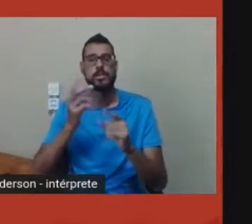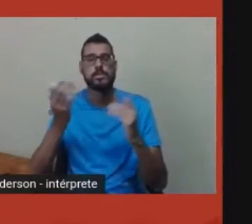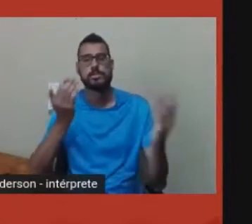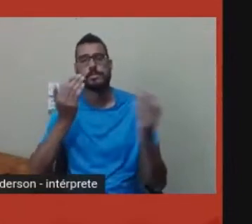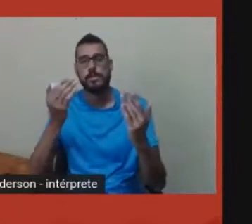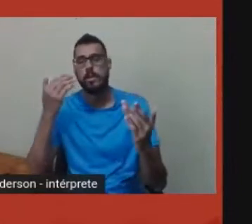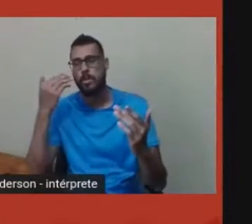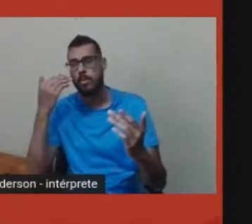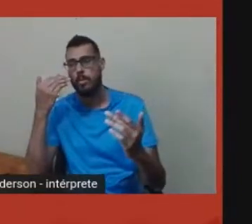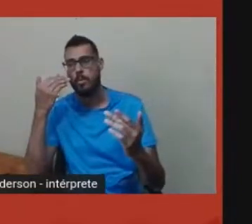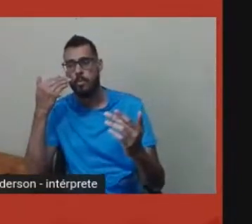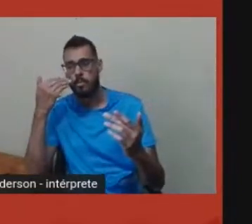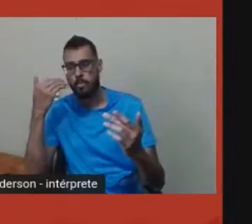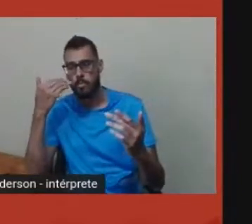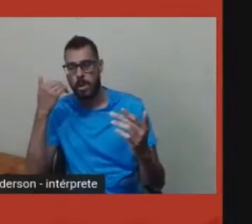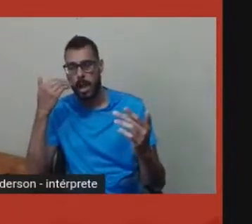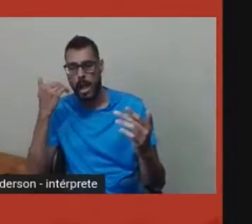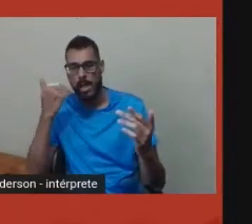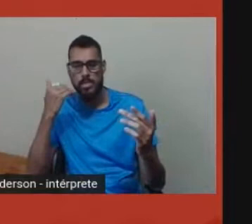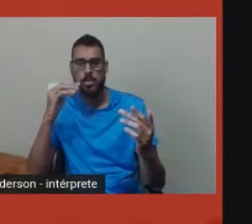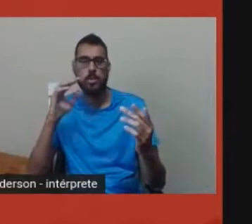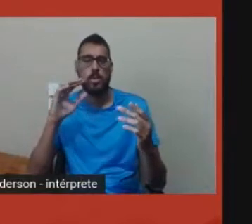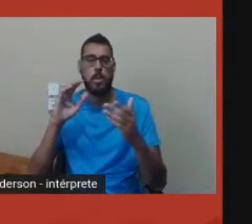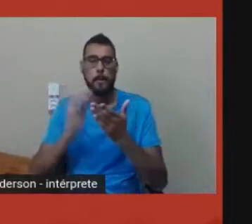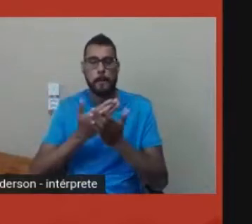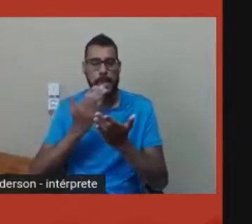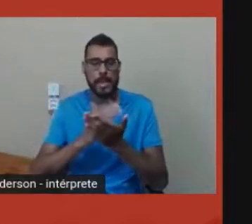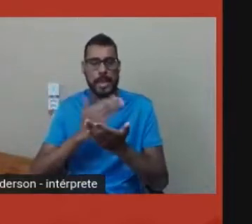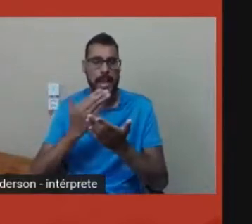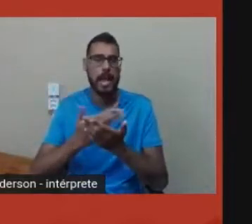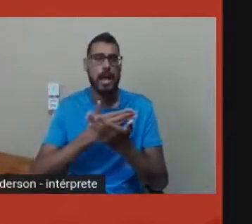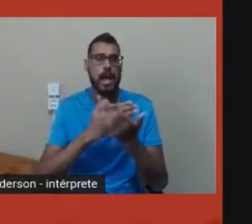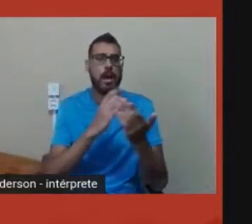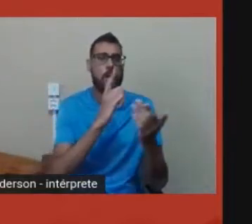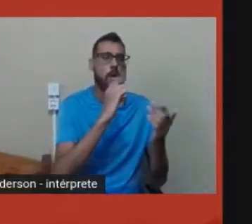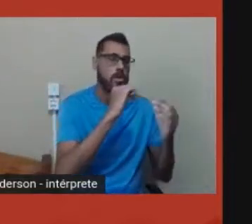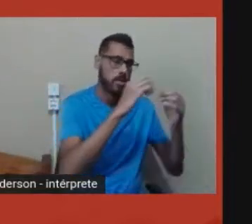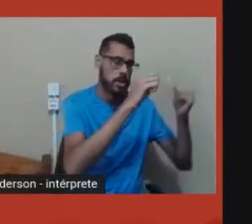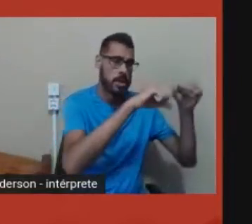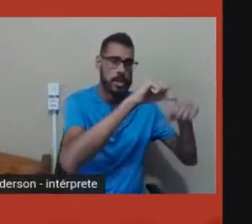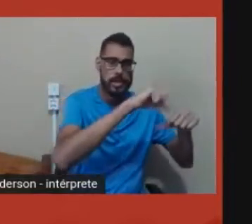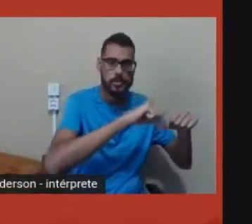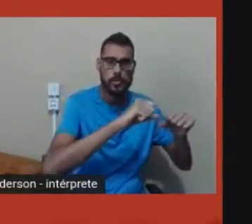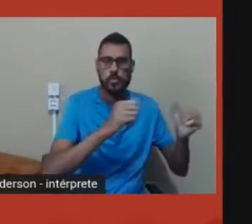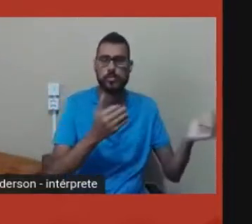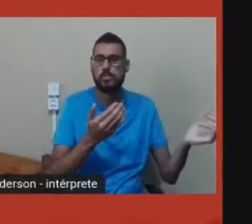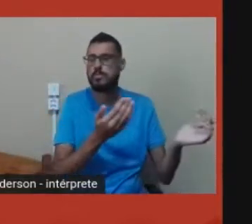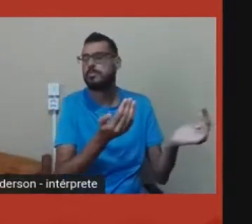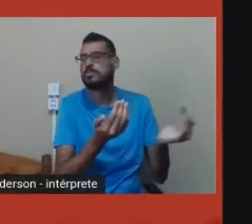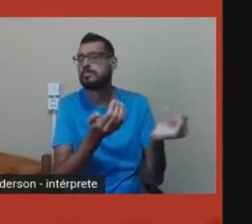os gatos, o mingau e o líquido para a gente conseguir levantar hipóteses para pesquisar, talvez?